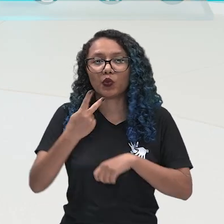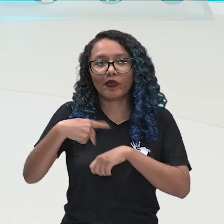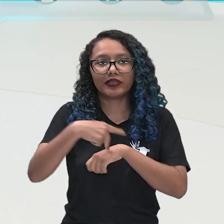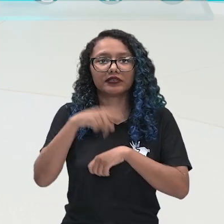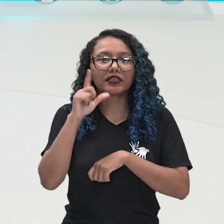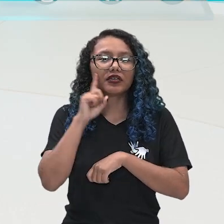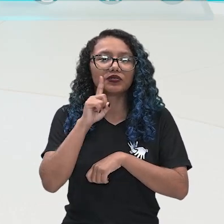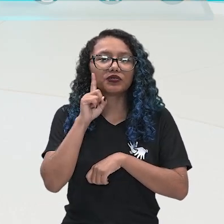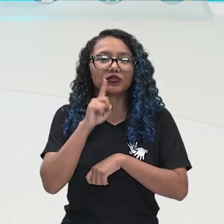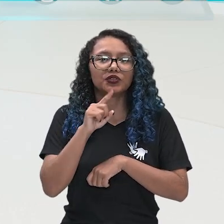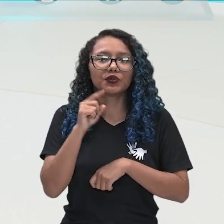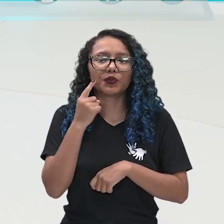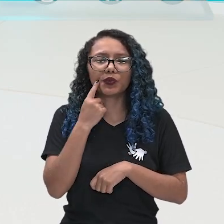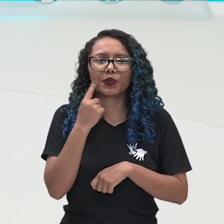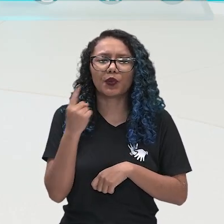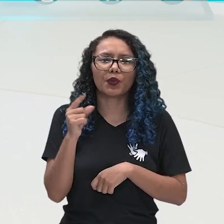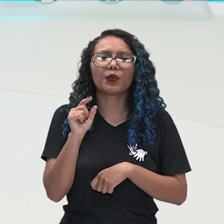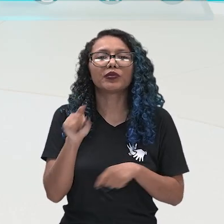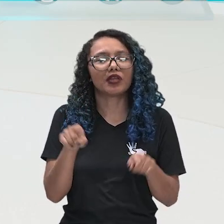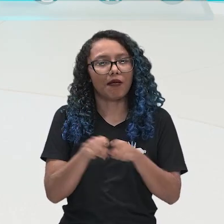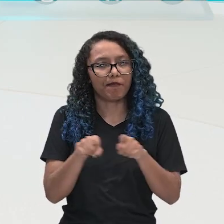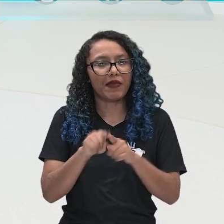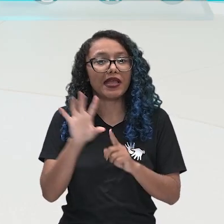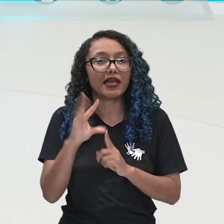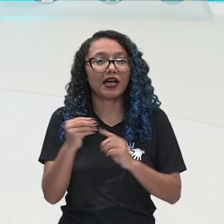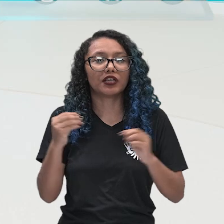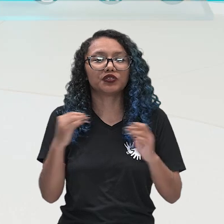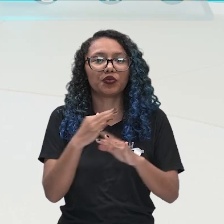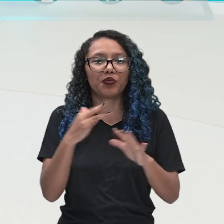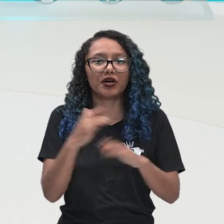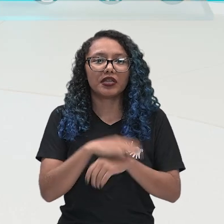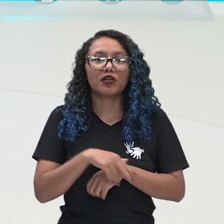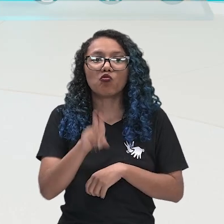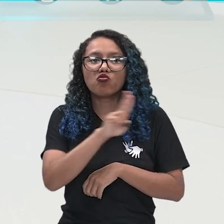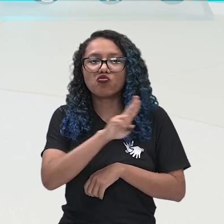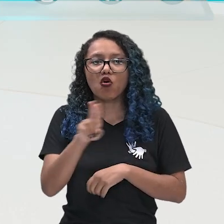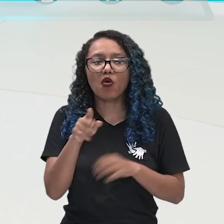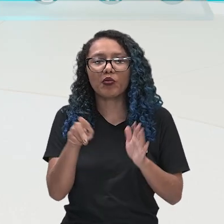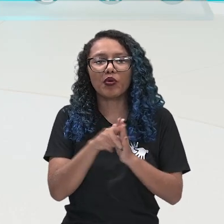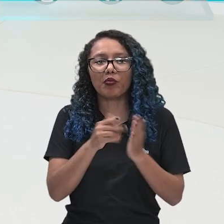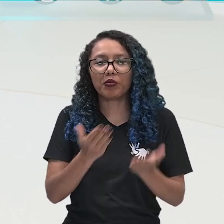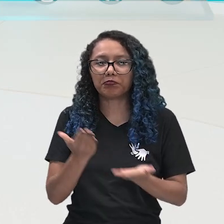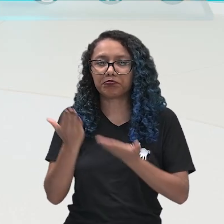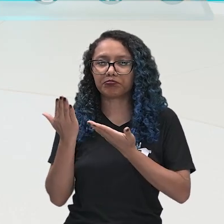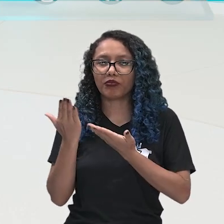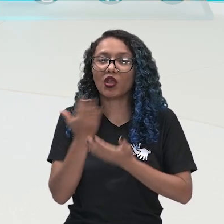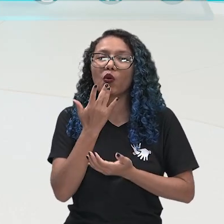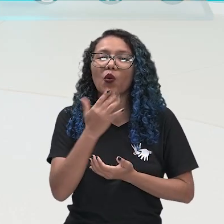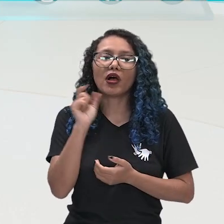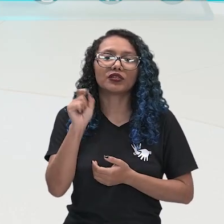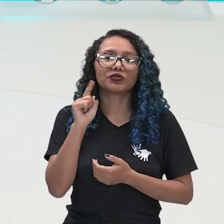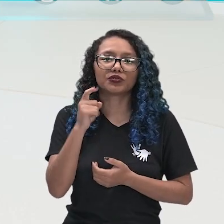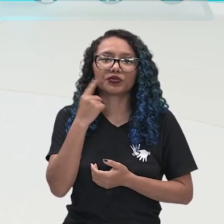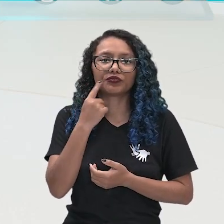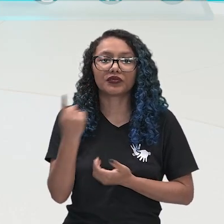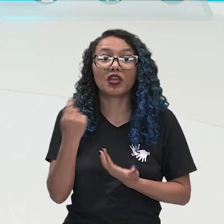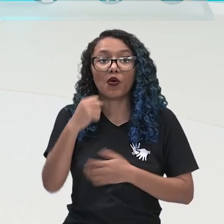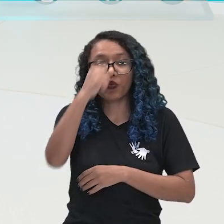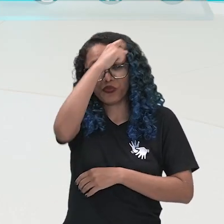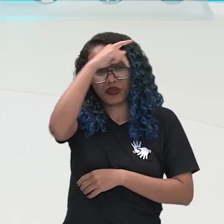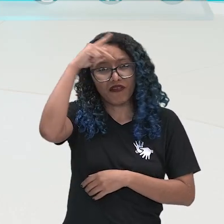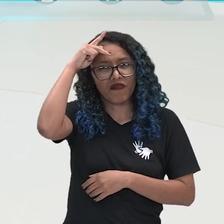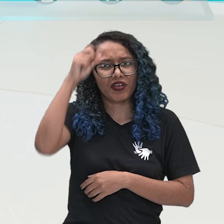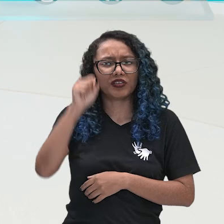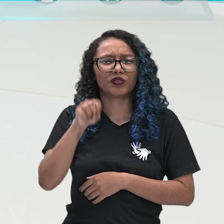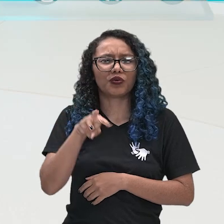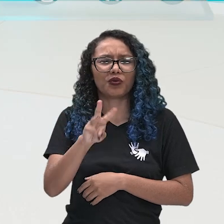arte urbana. Está sob o nome de Filadélfia. Então, ele é o anti-grafite. O prefeito Wilson,